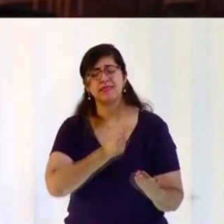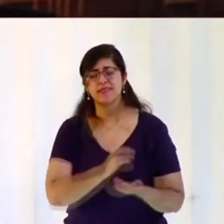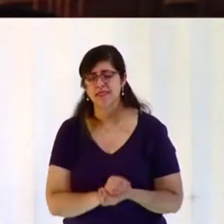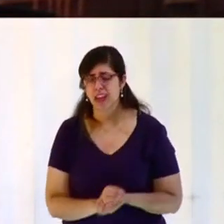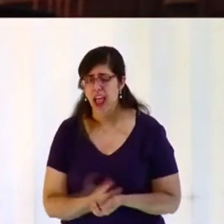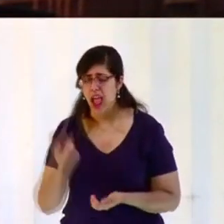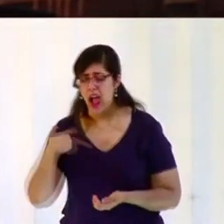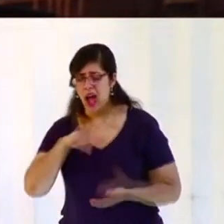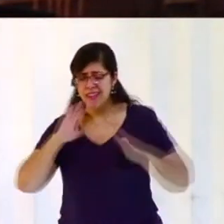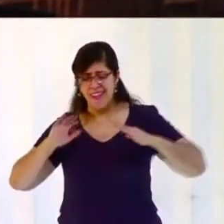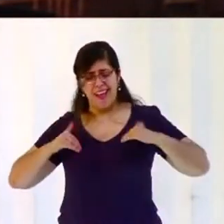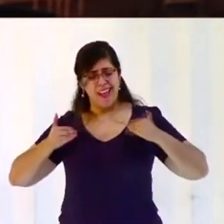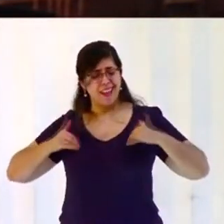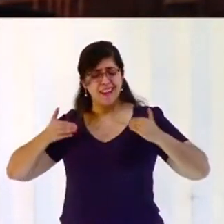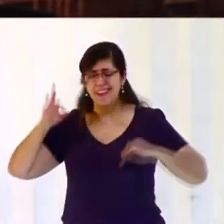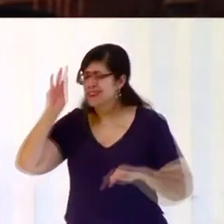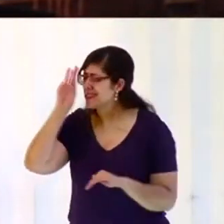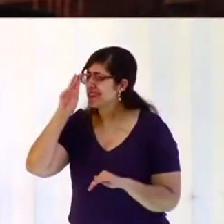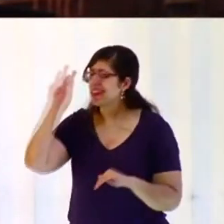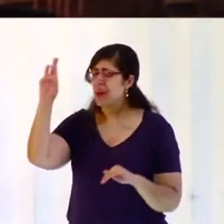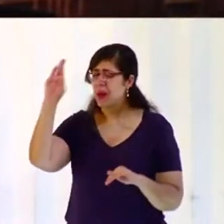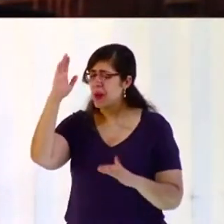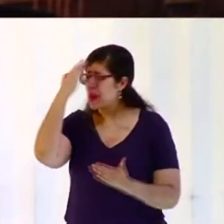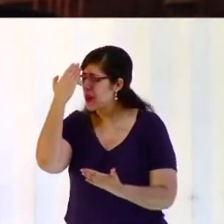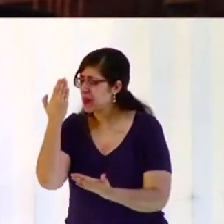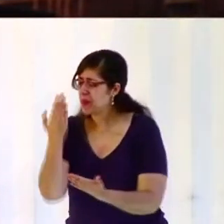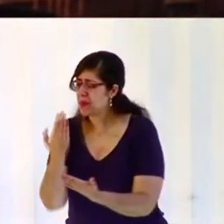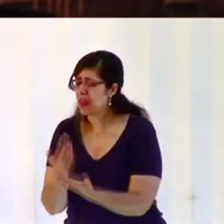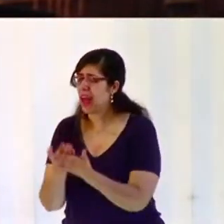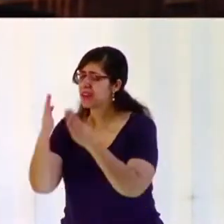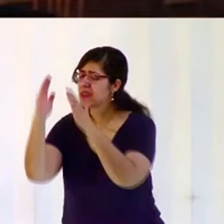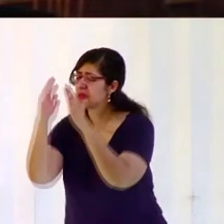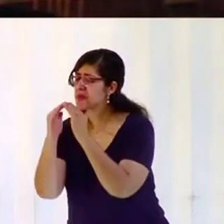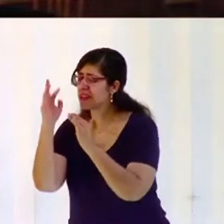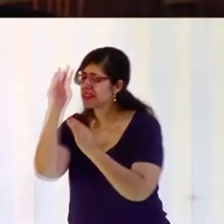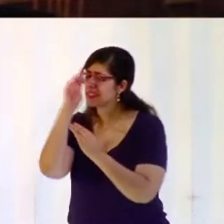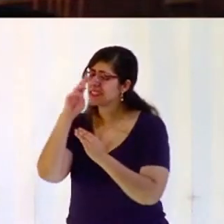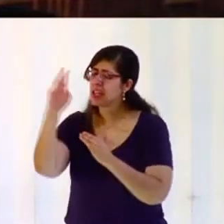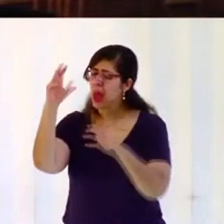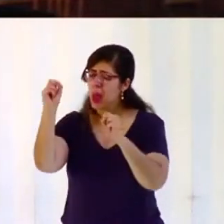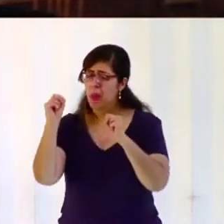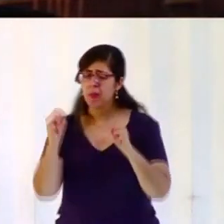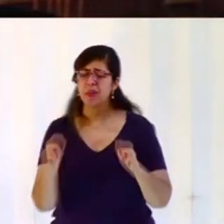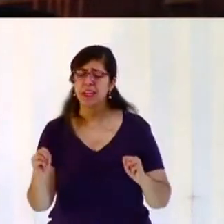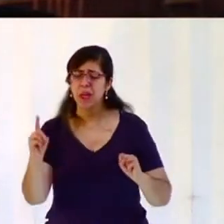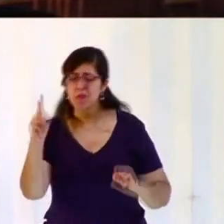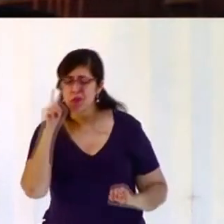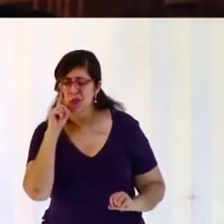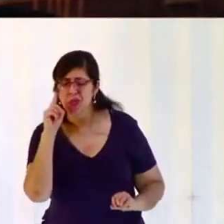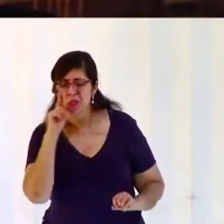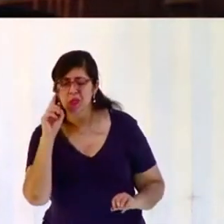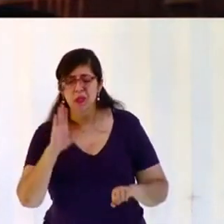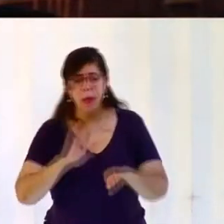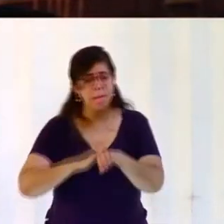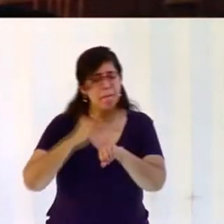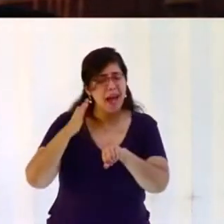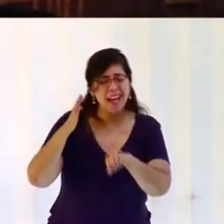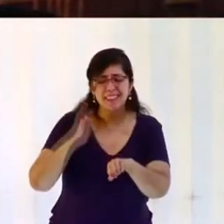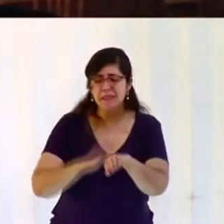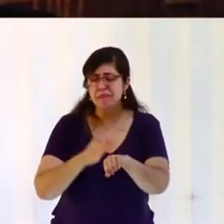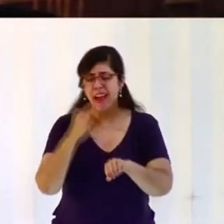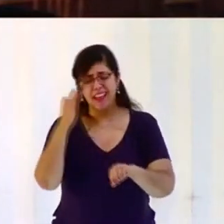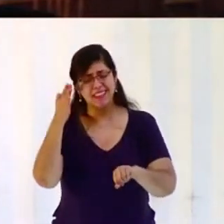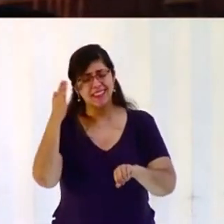nisso, Senhor. E rogamos ao Senhor, que o Senhor nos dê o privilégio de a cada vez mais, a cada dia